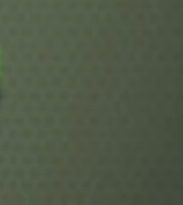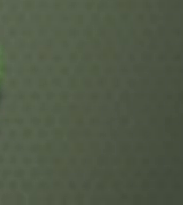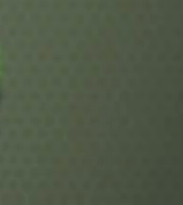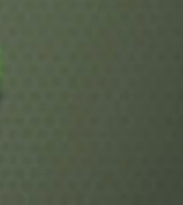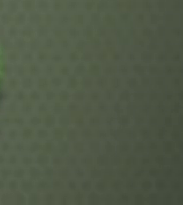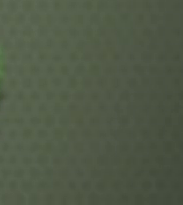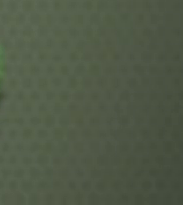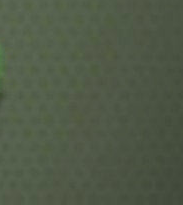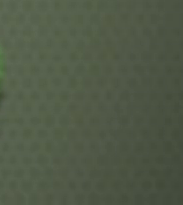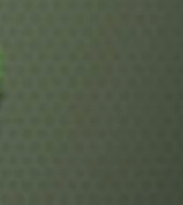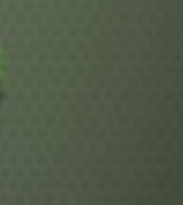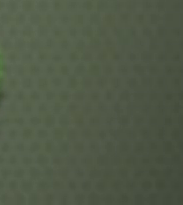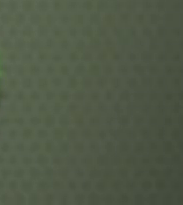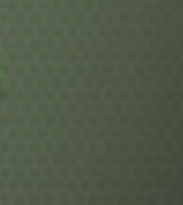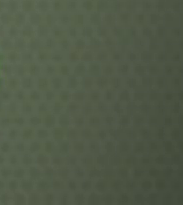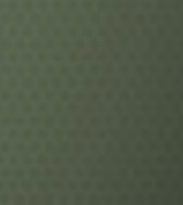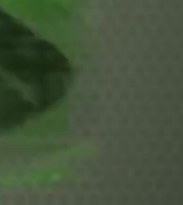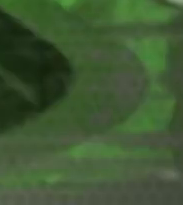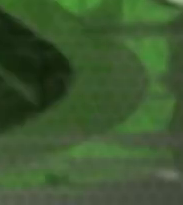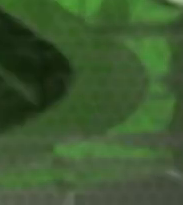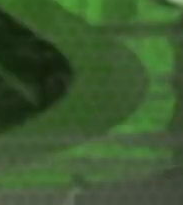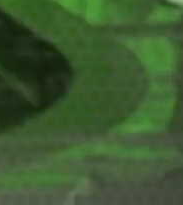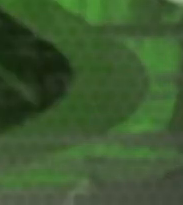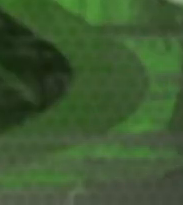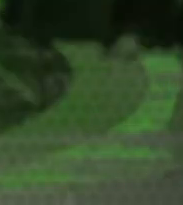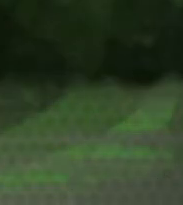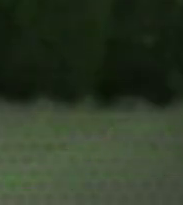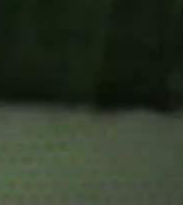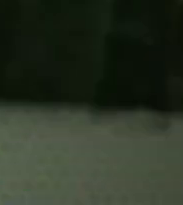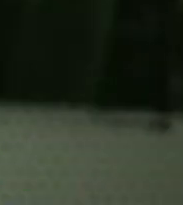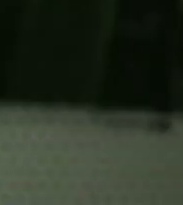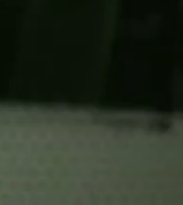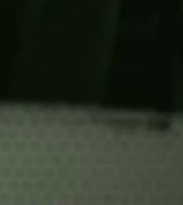E aí E aí